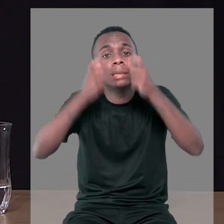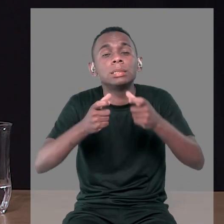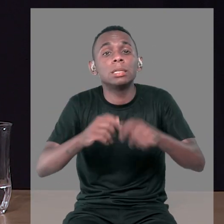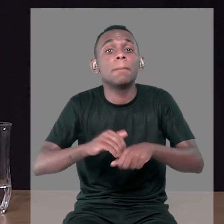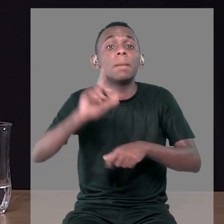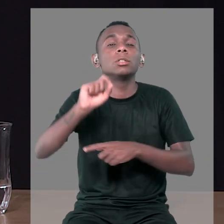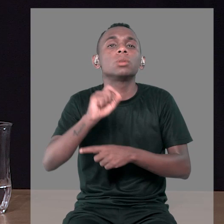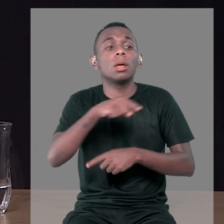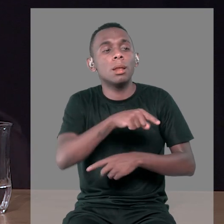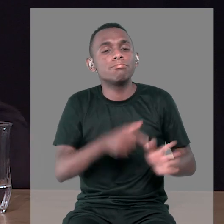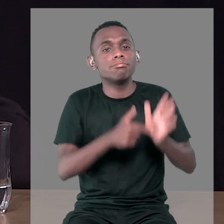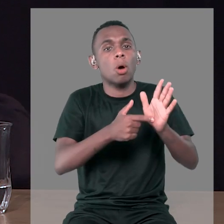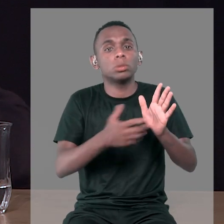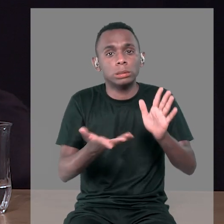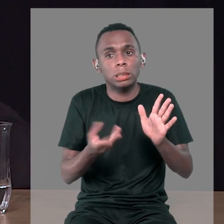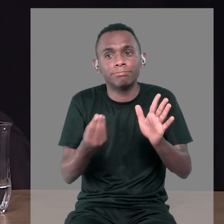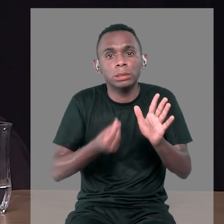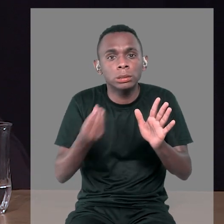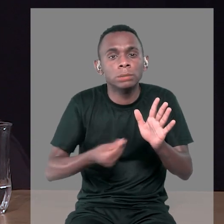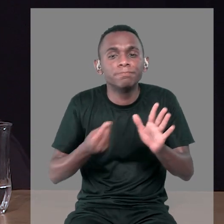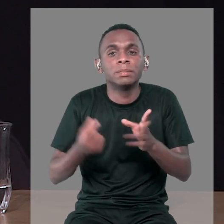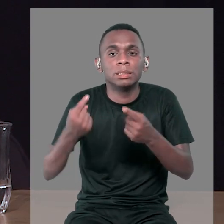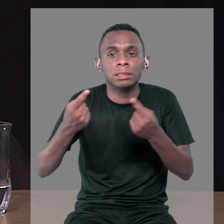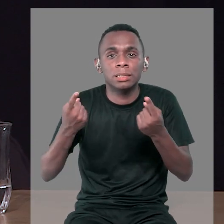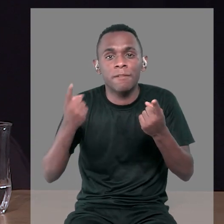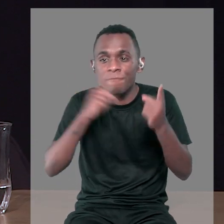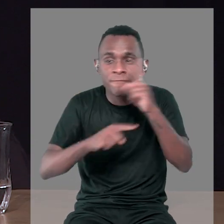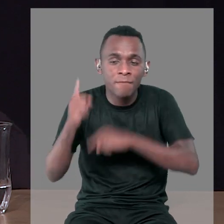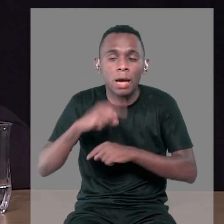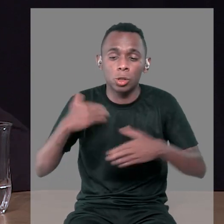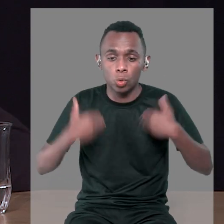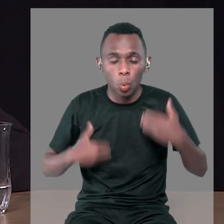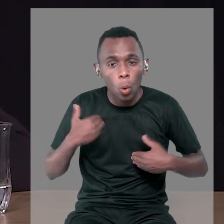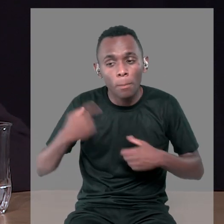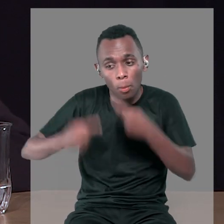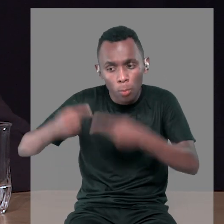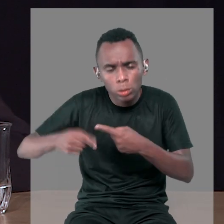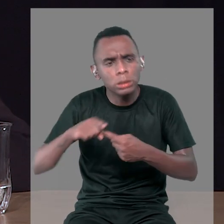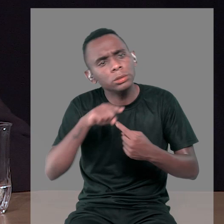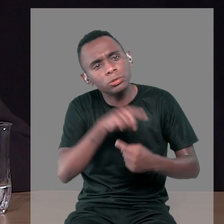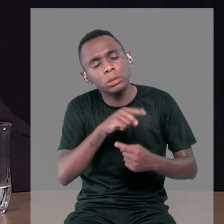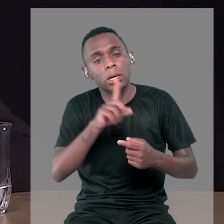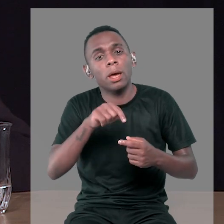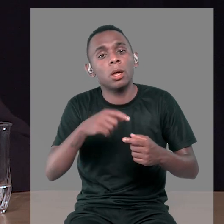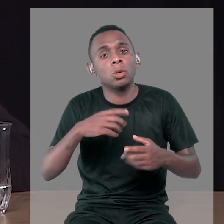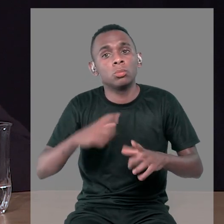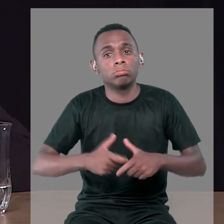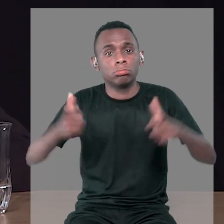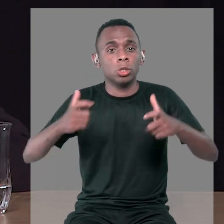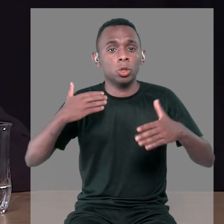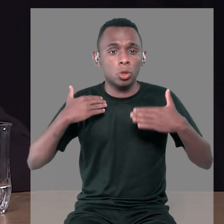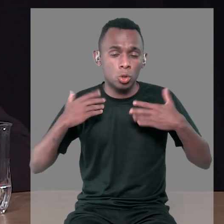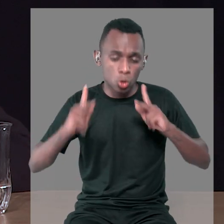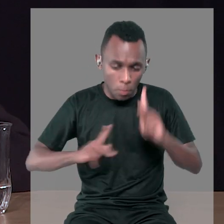cena essa fratura interna do corpo político entre o que ele chama dos grandes e do povo. Fratura